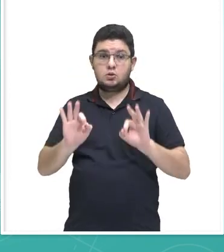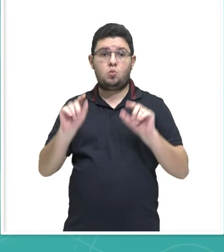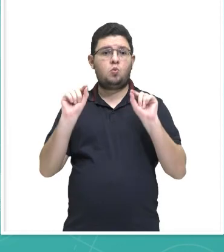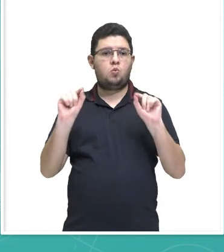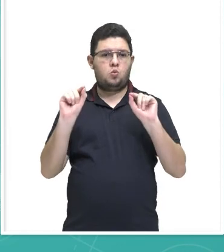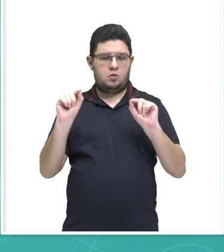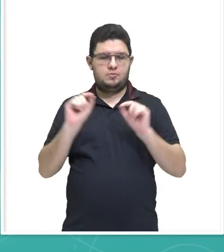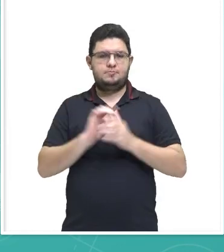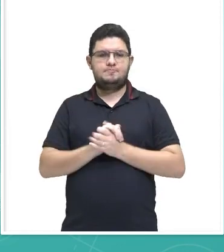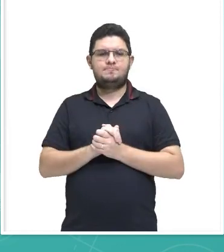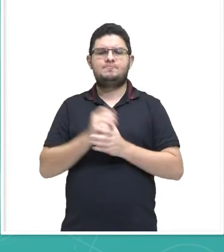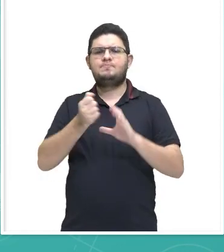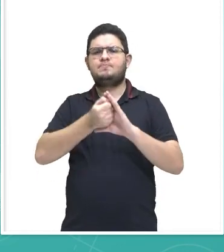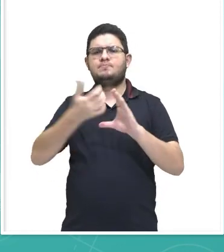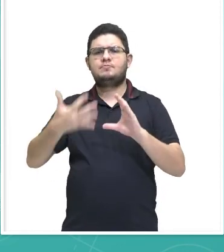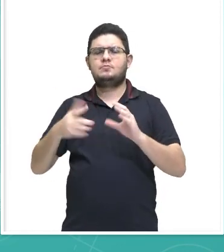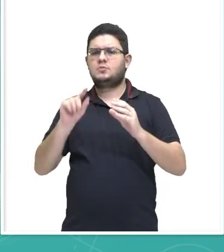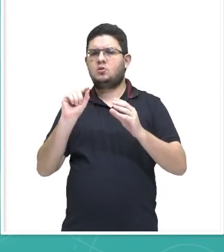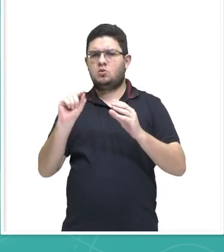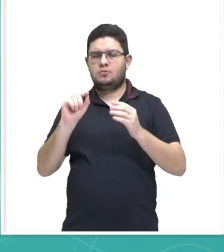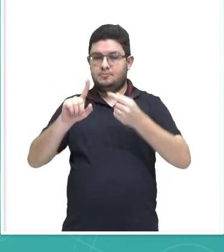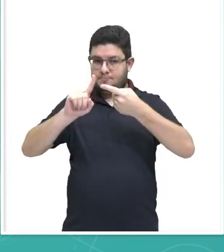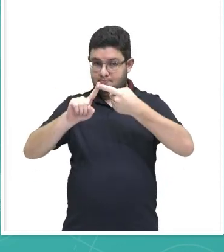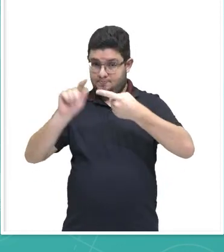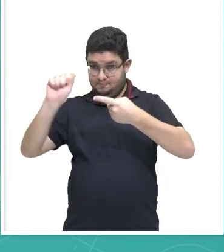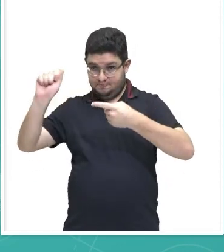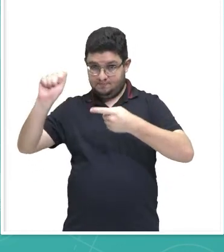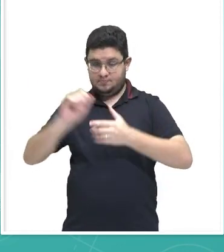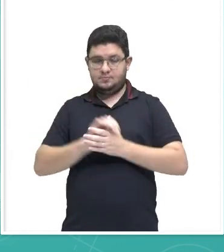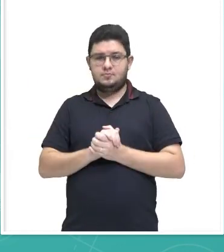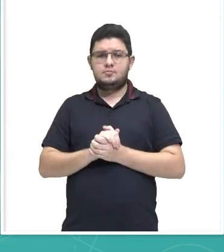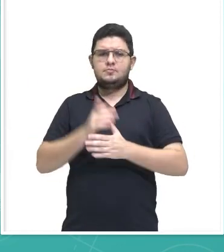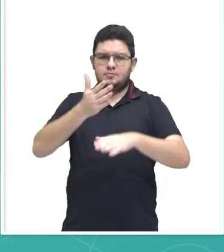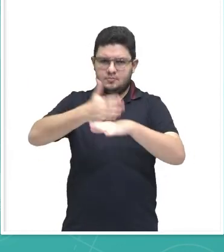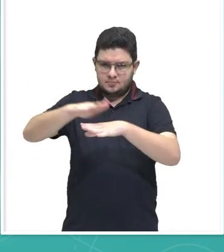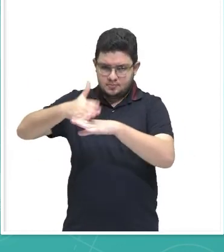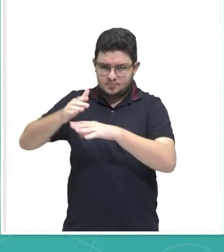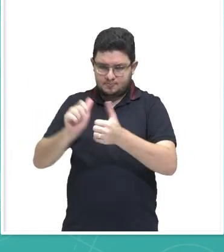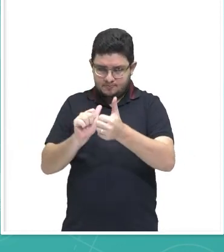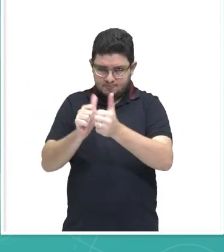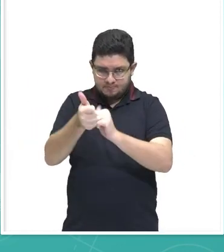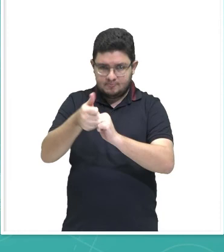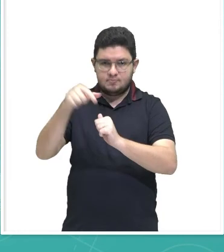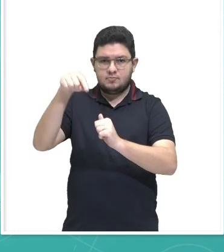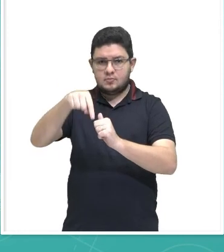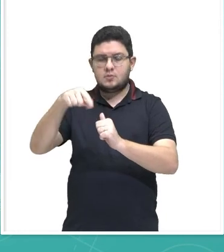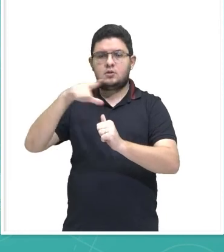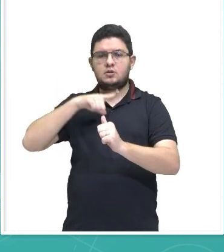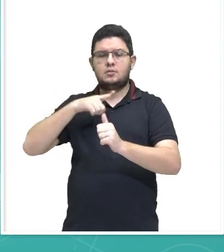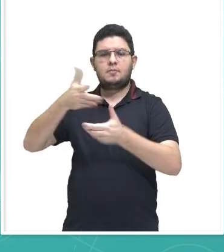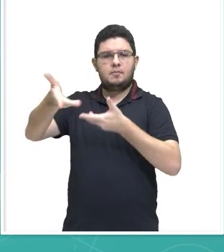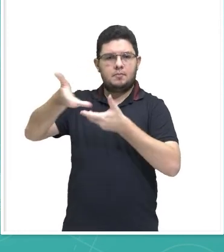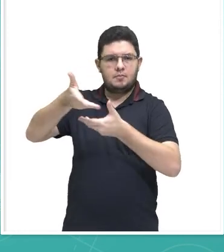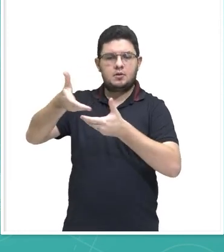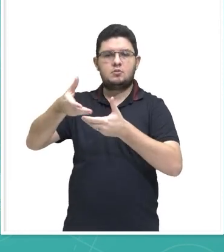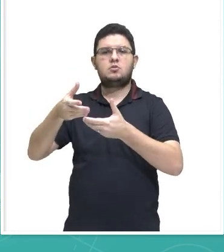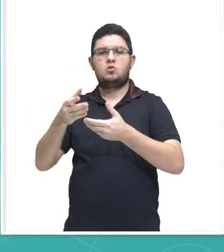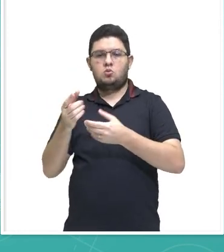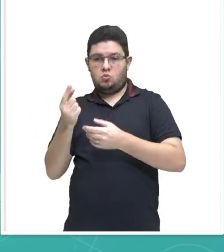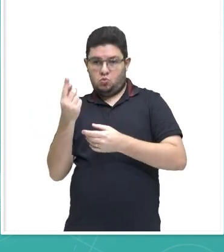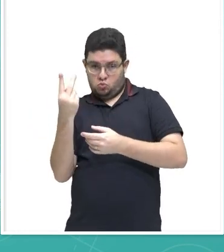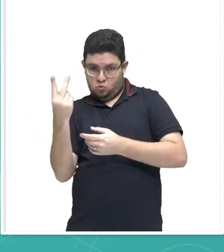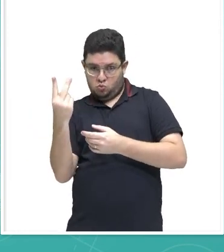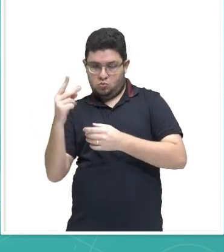né? A letra A diz assim: são práticas esportivas onde participam duas ou mais